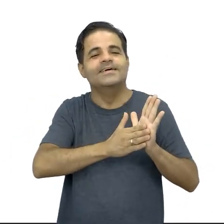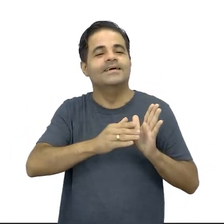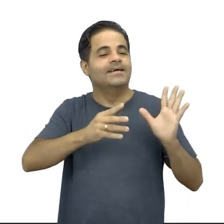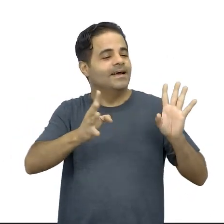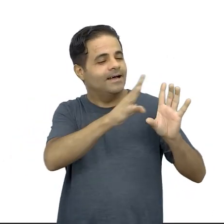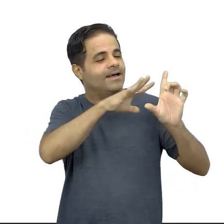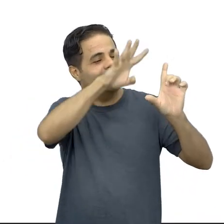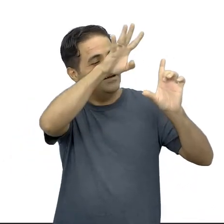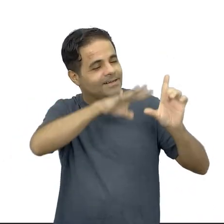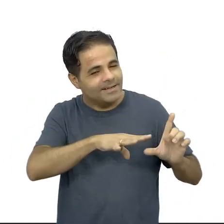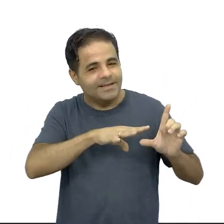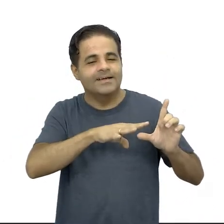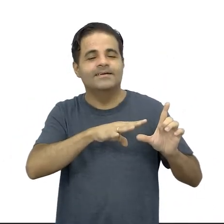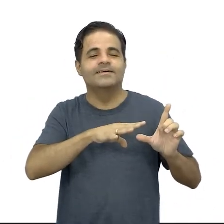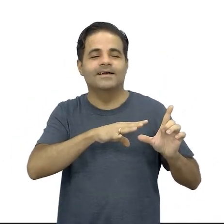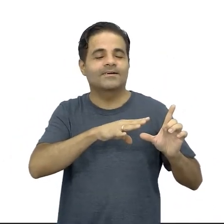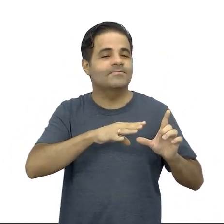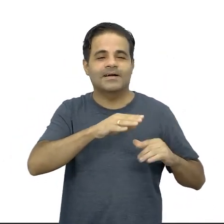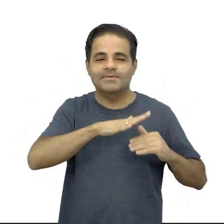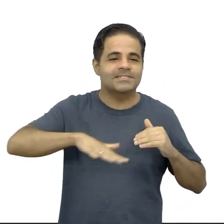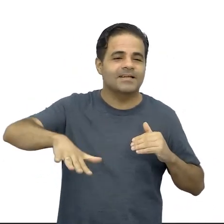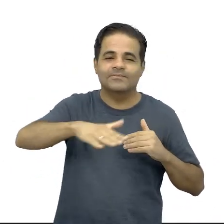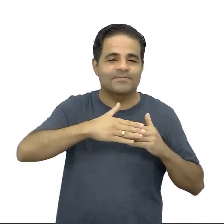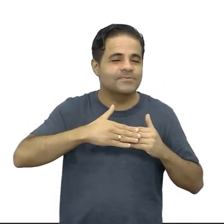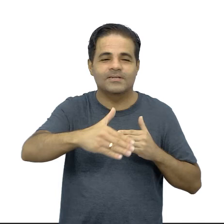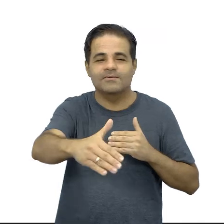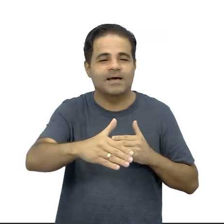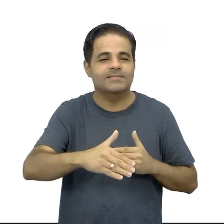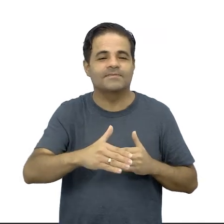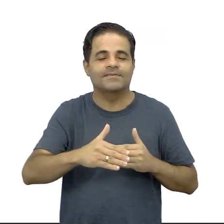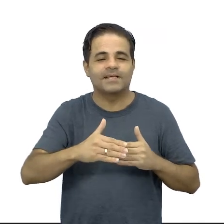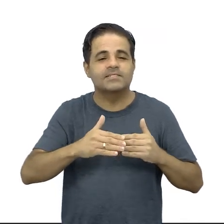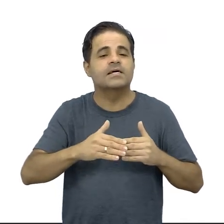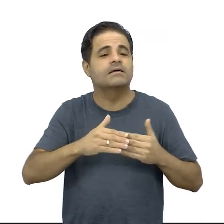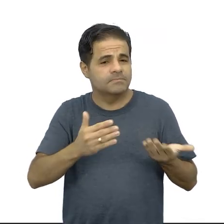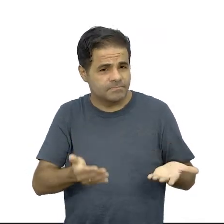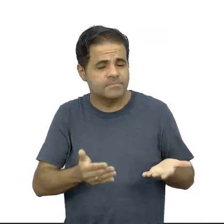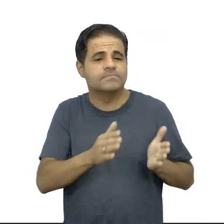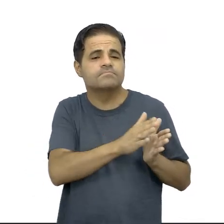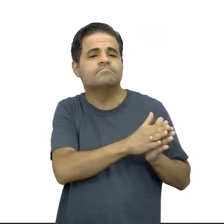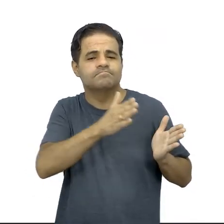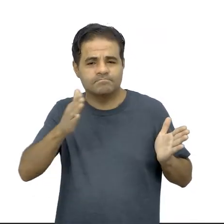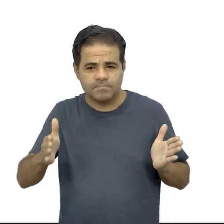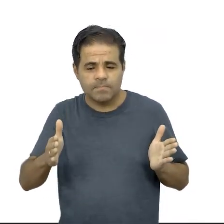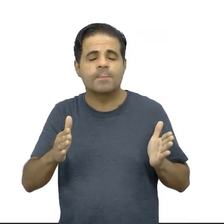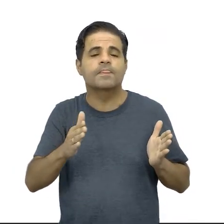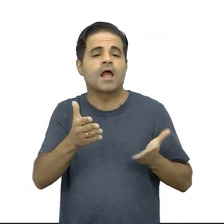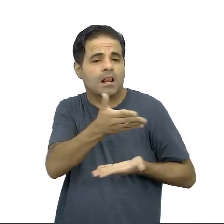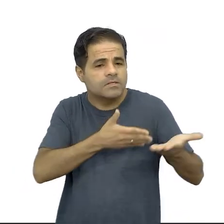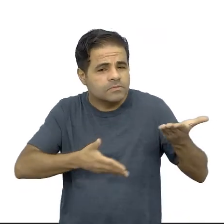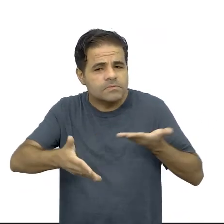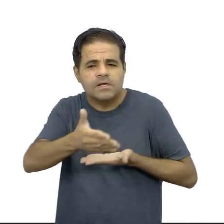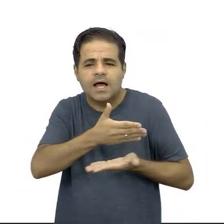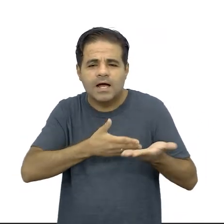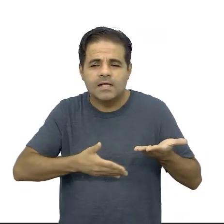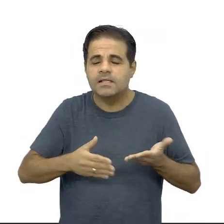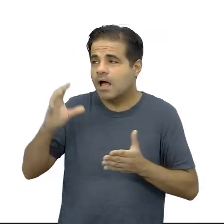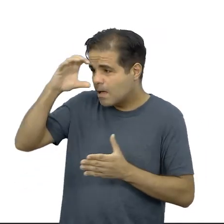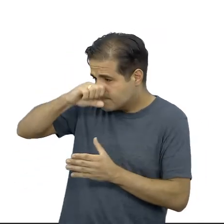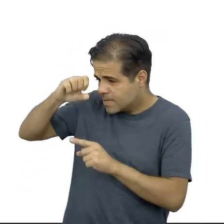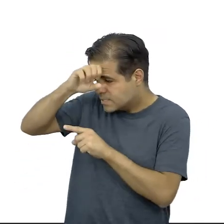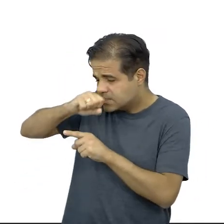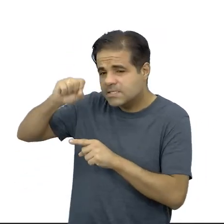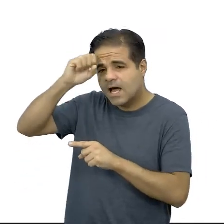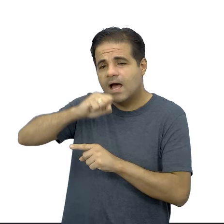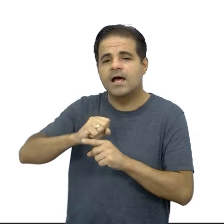matriz, para iniciar as nossas discussões, aí agora pautada nas reflexões anteriores e relacionadas à